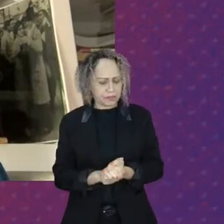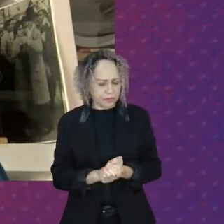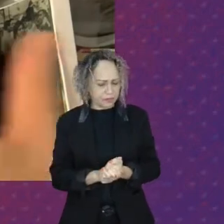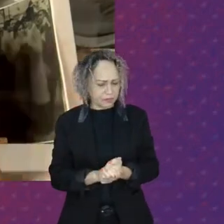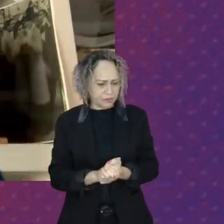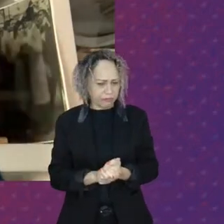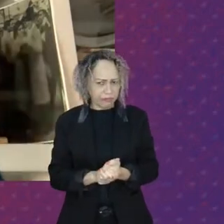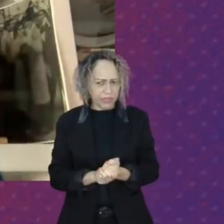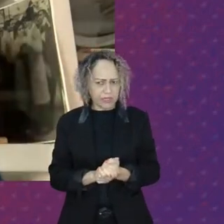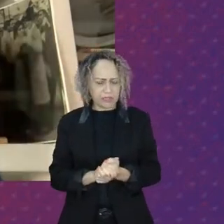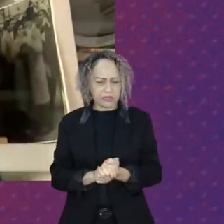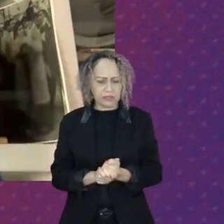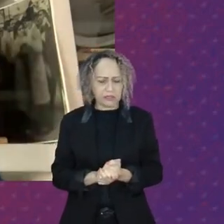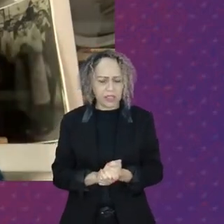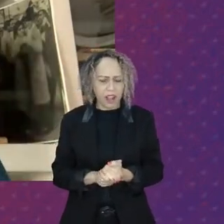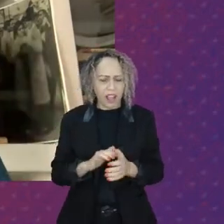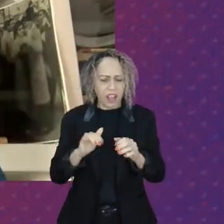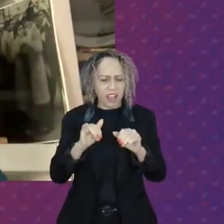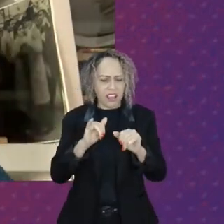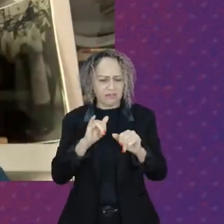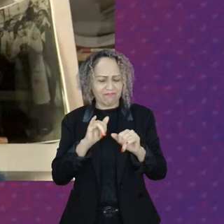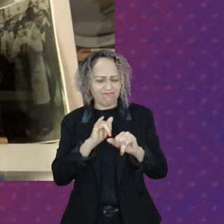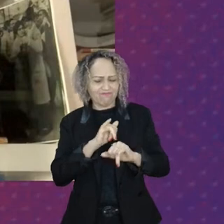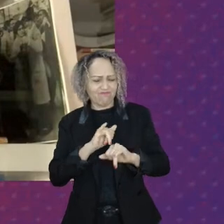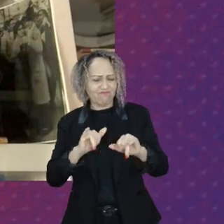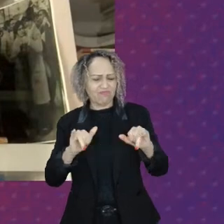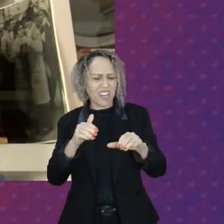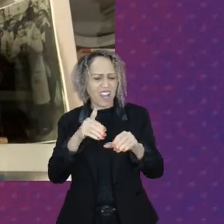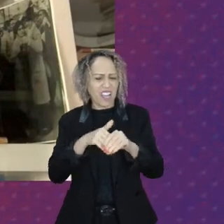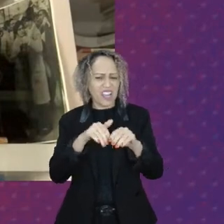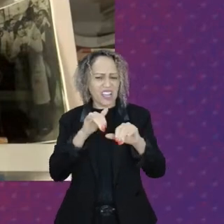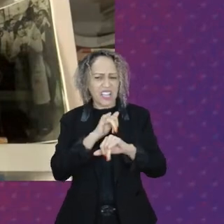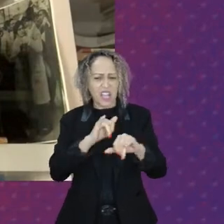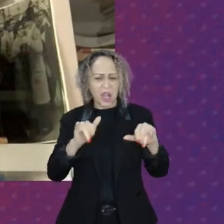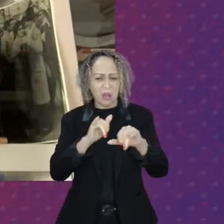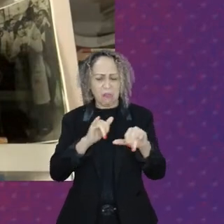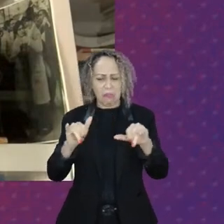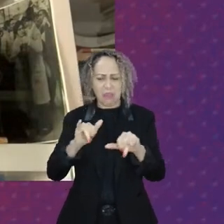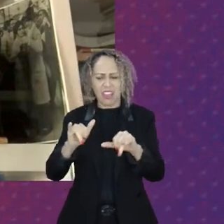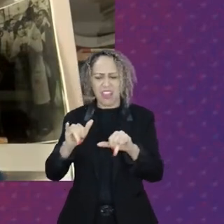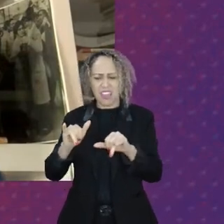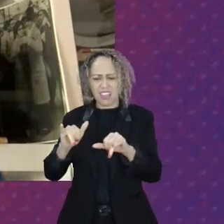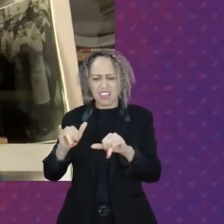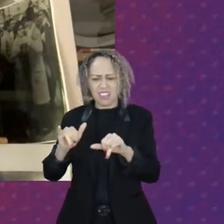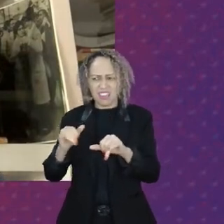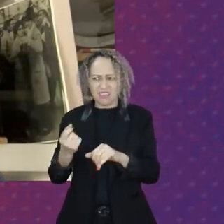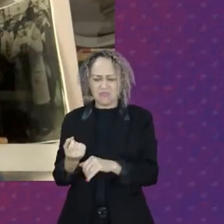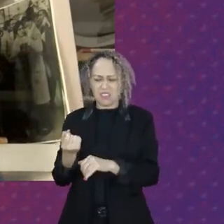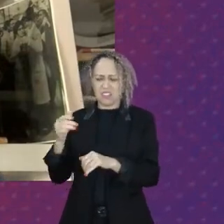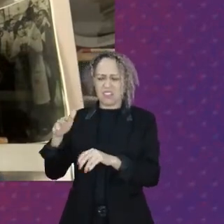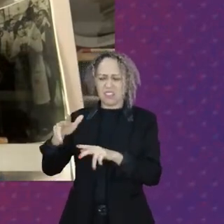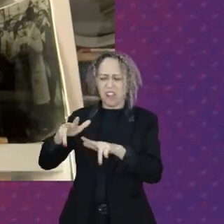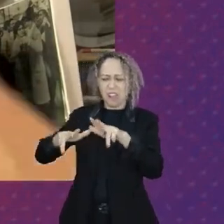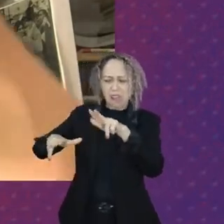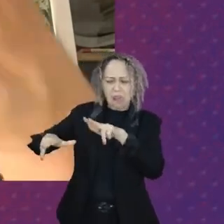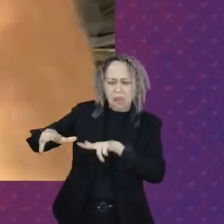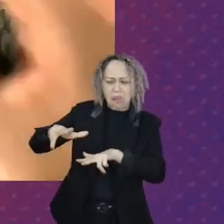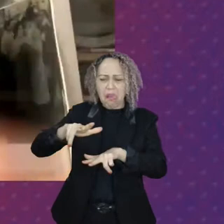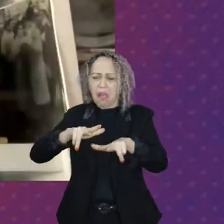esquisitas e manipuladoras, que reforçam essa cultura política do mando,